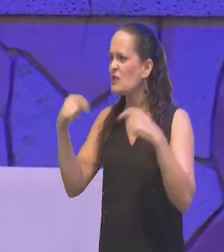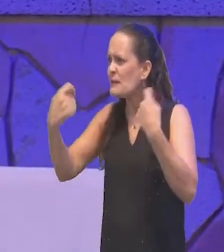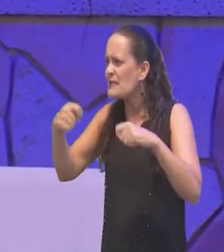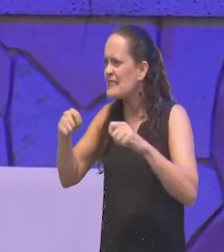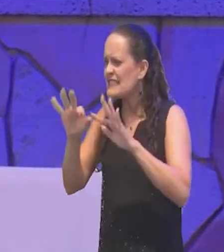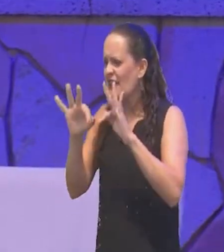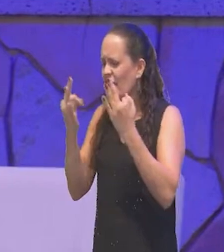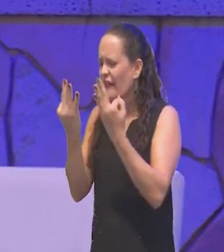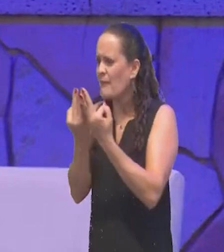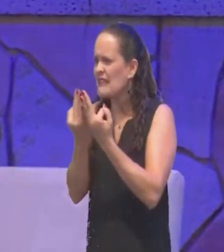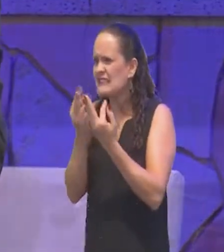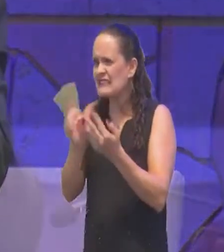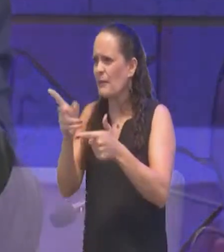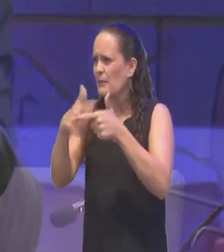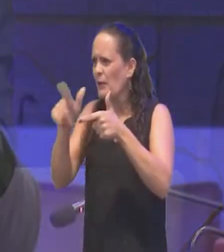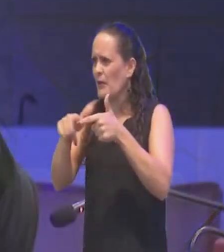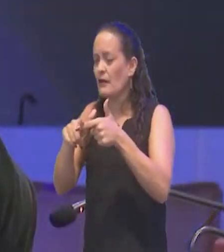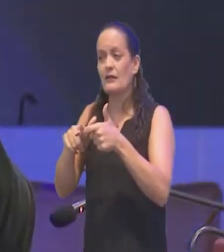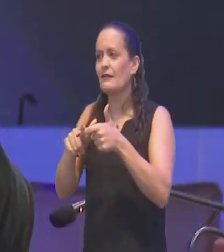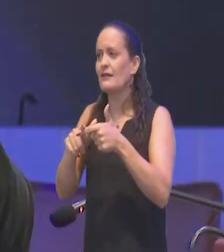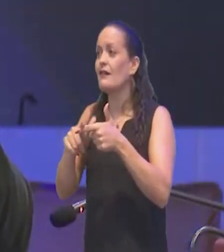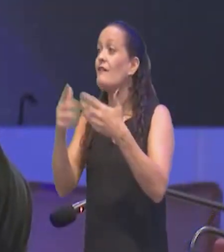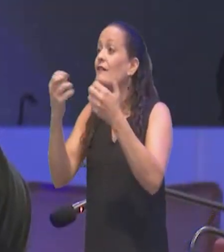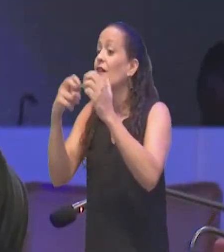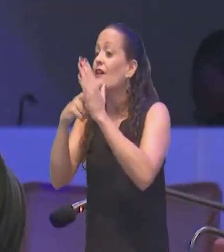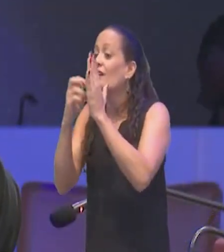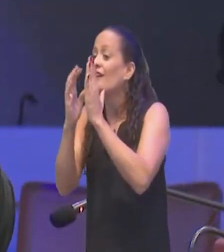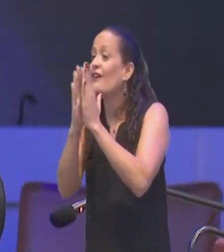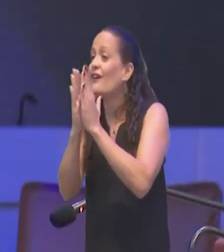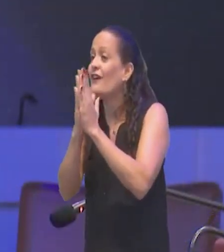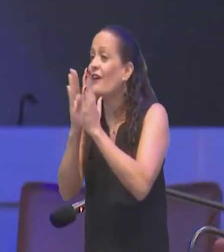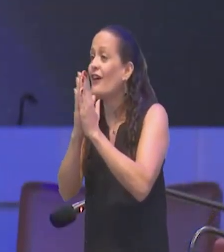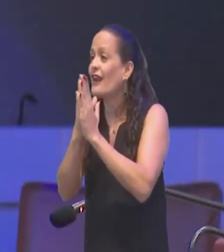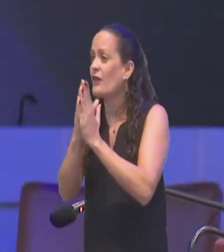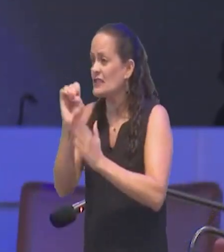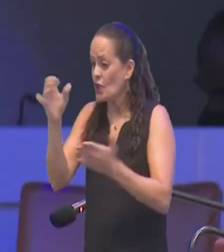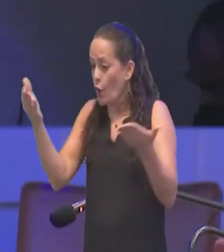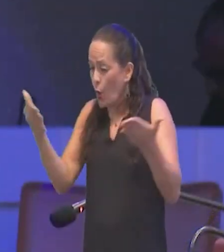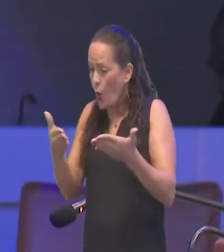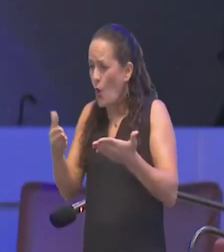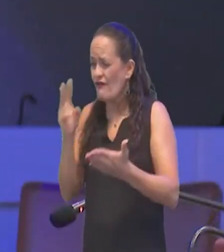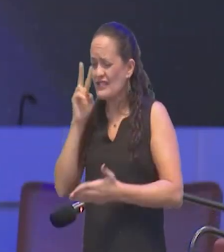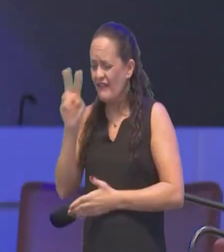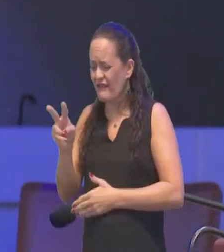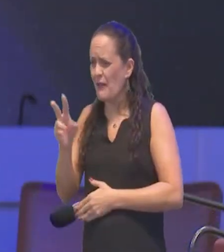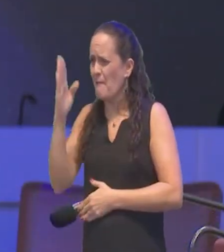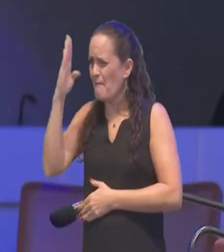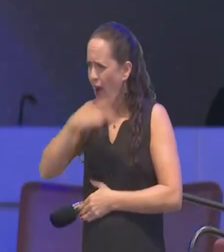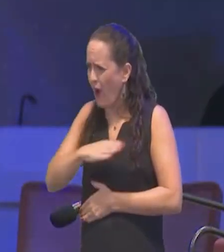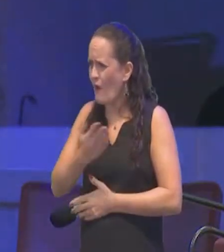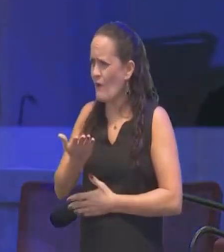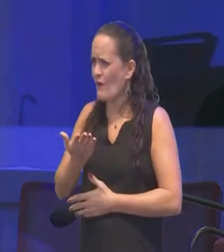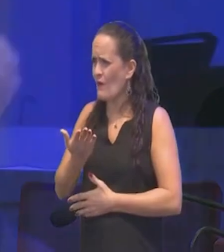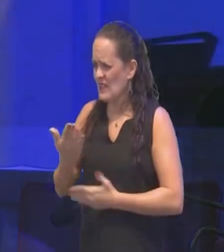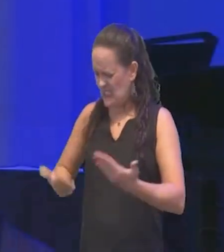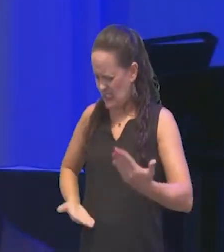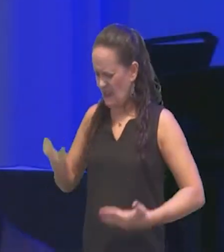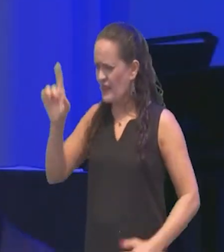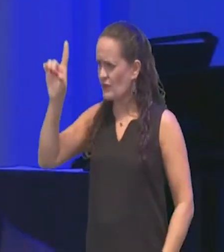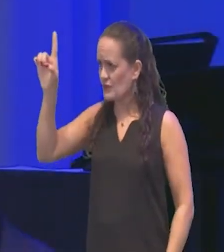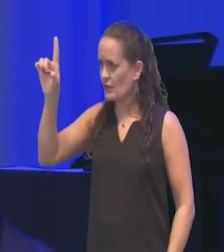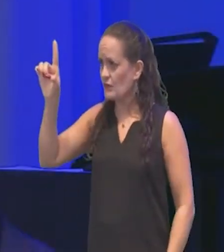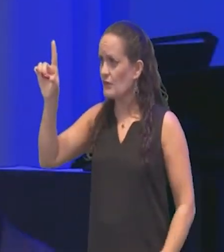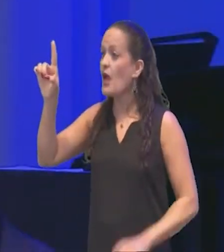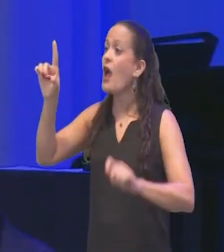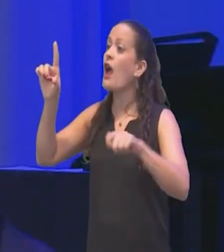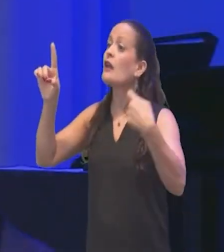há esperança. Porém, se vos parece mal aos vossos olhos servir ao Senhor, escolhei hoje a